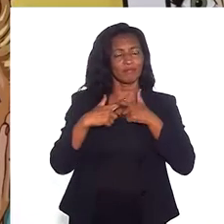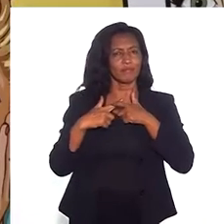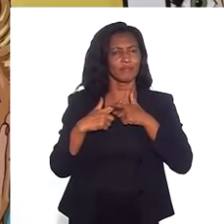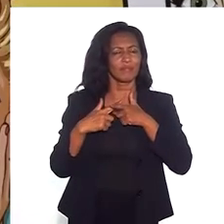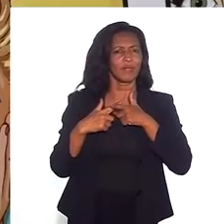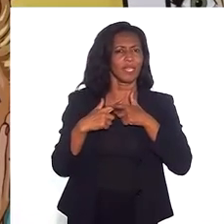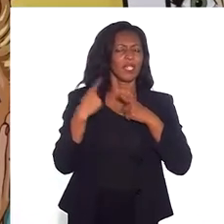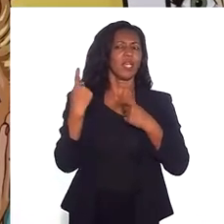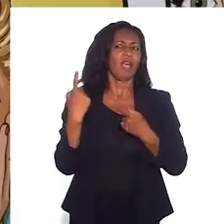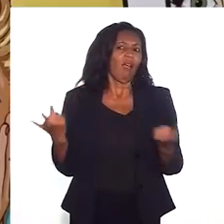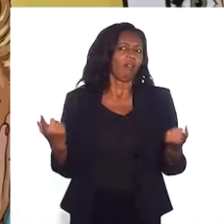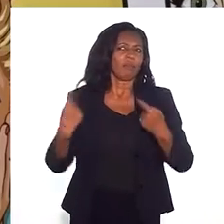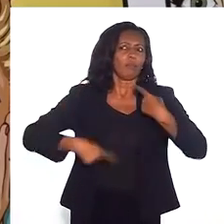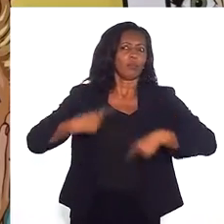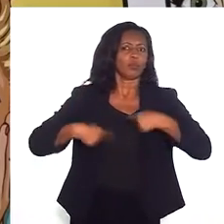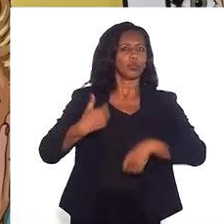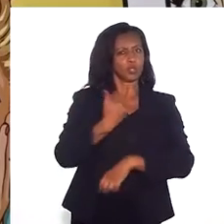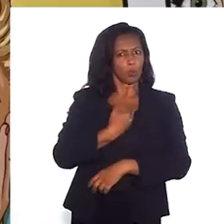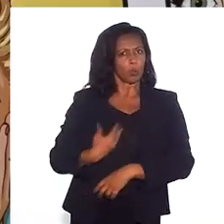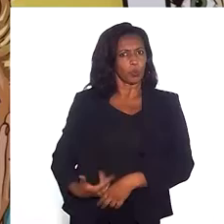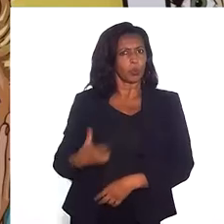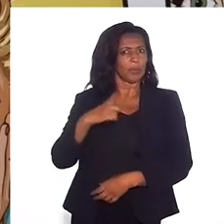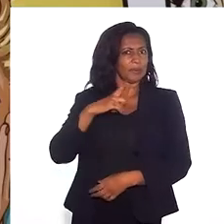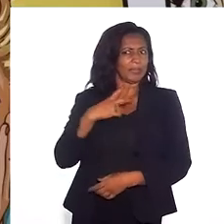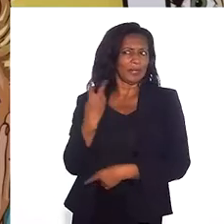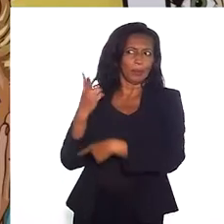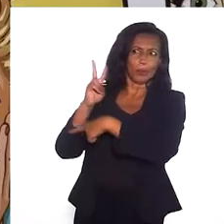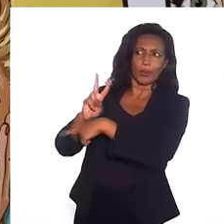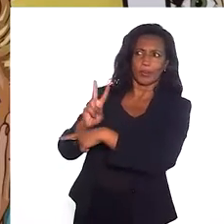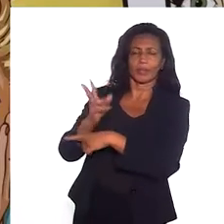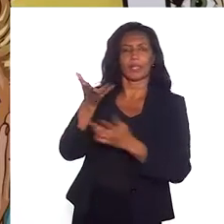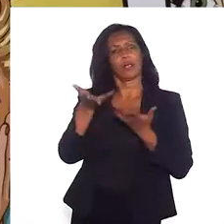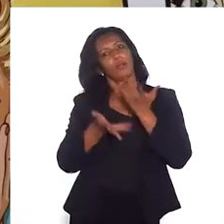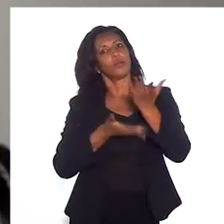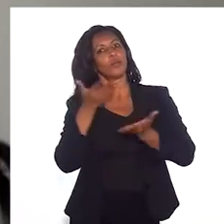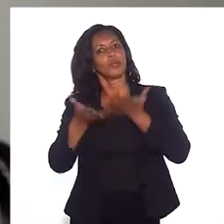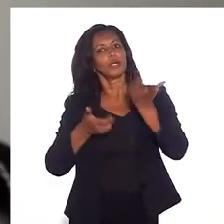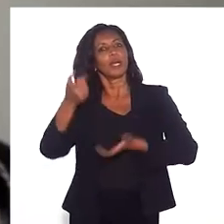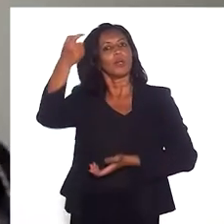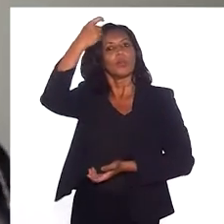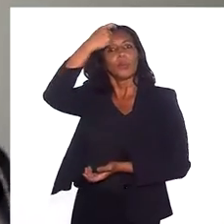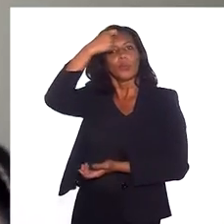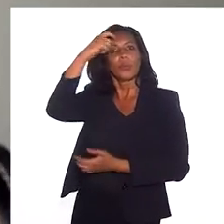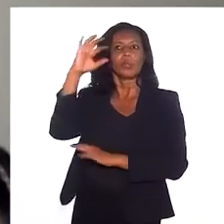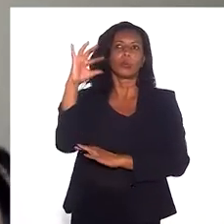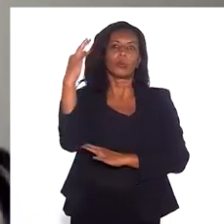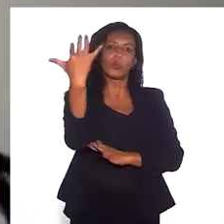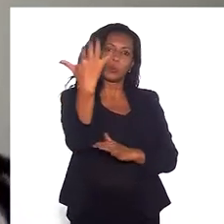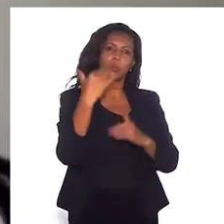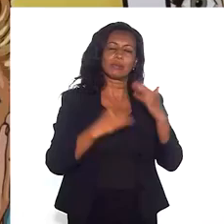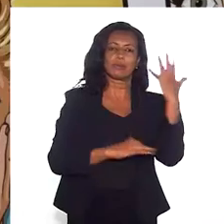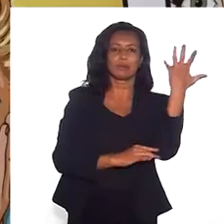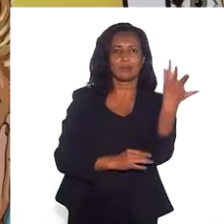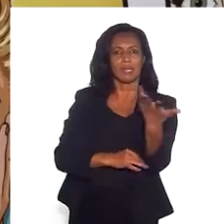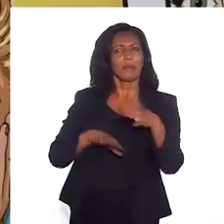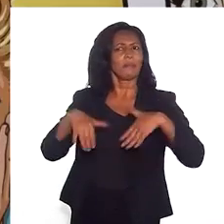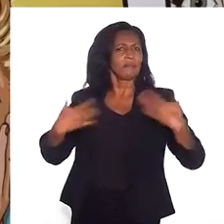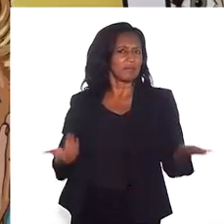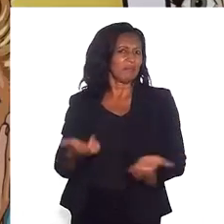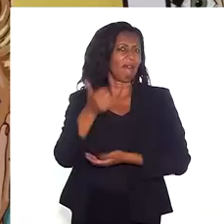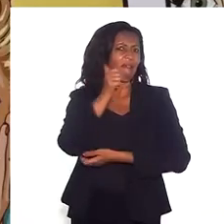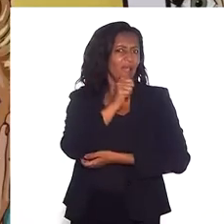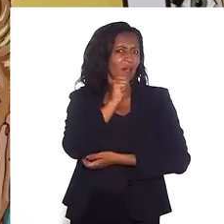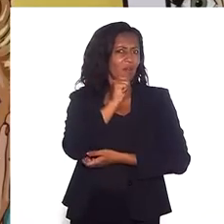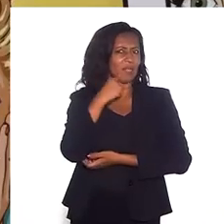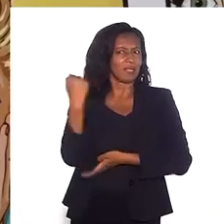Existem até mesmo políticas públicas, né, na preservação, no cuidado e na conscientização do meio ambiente. Mas será